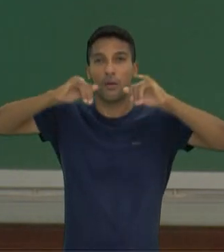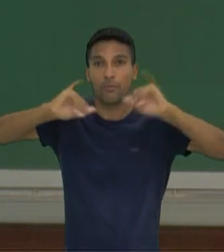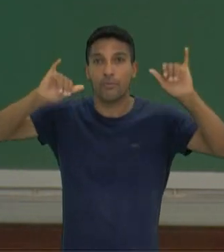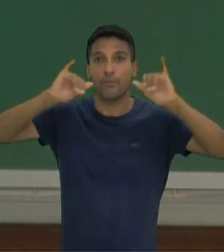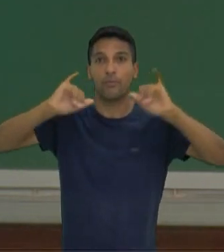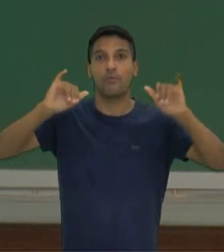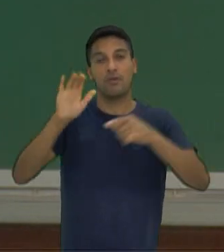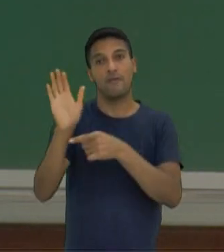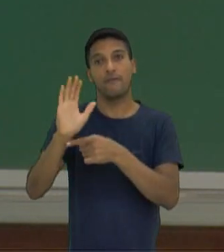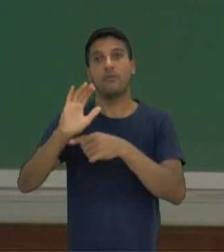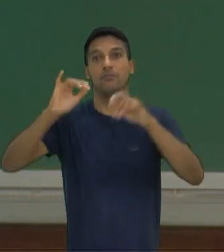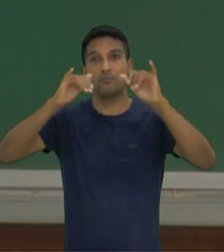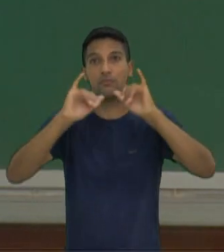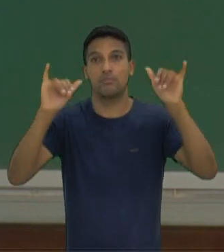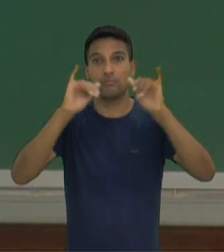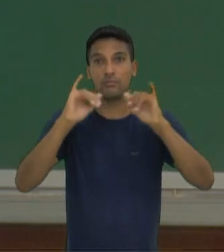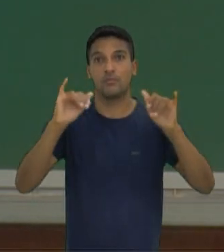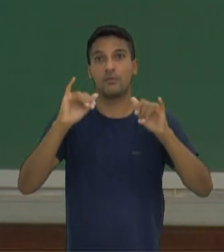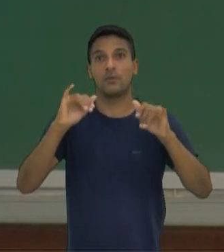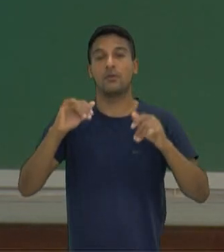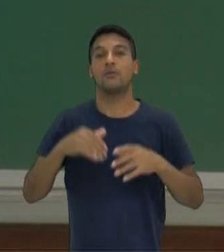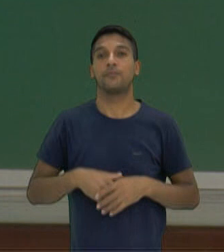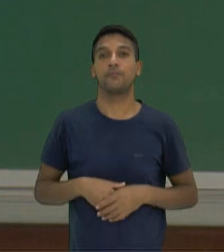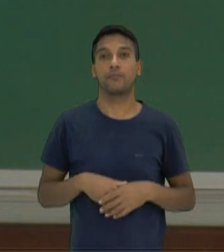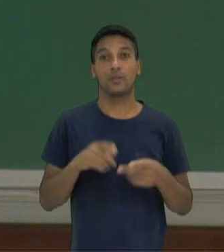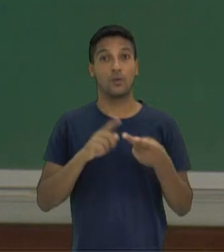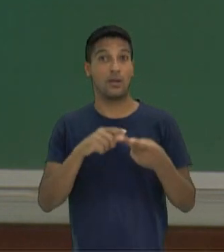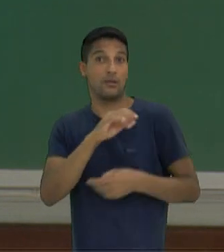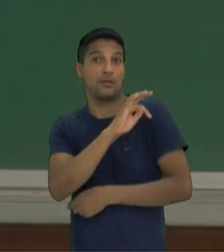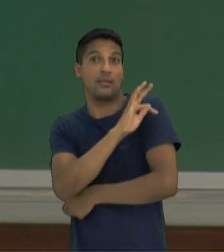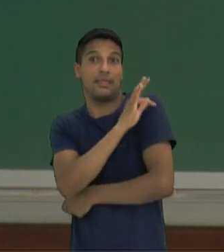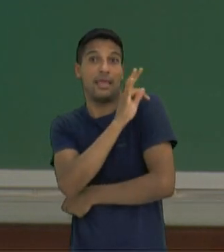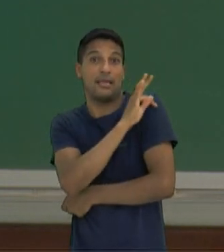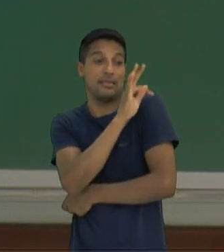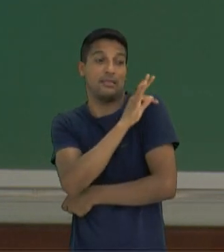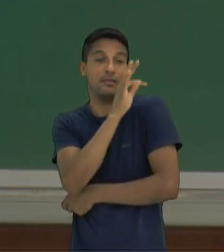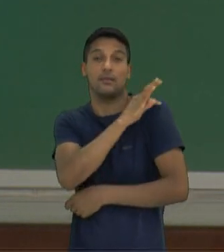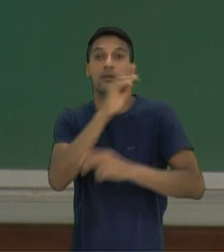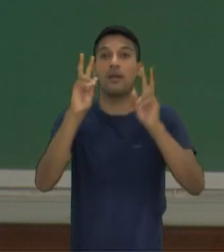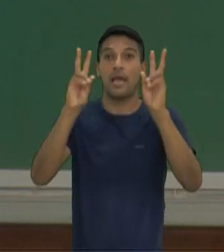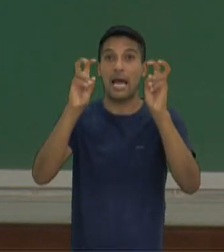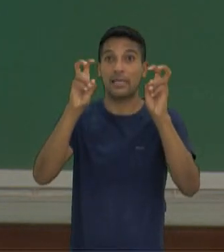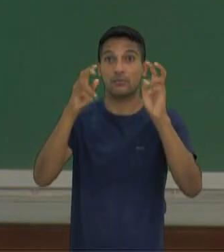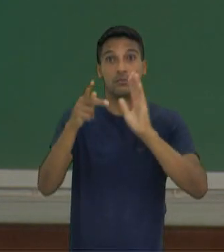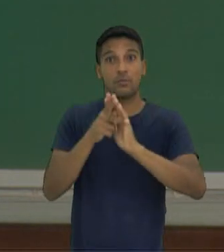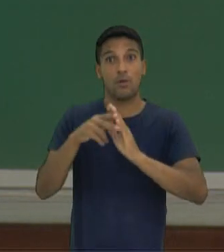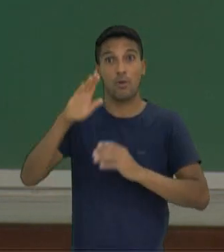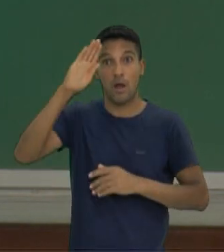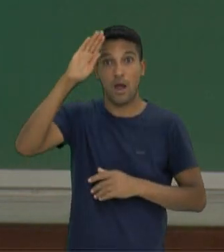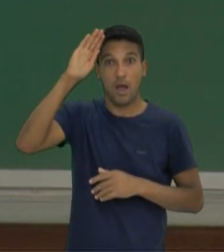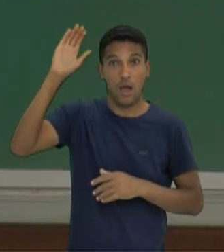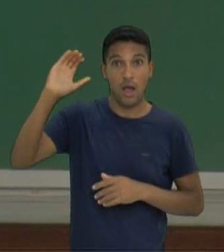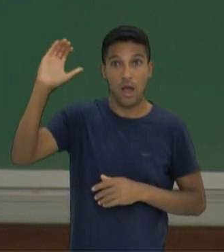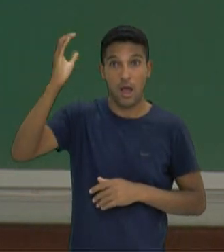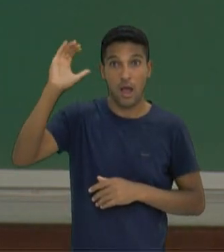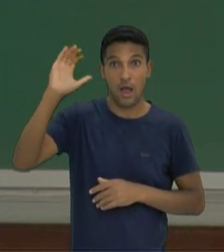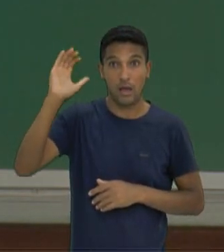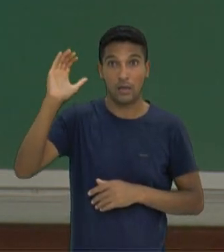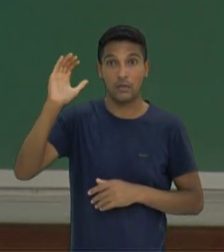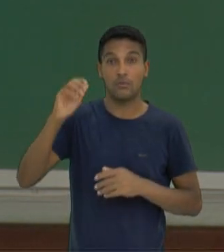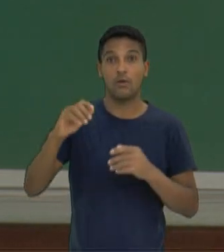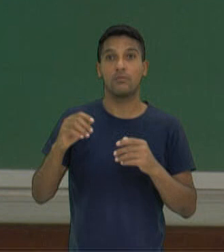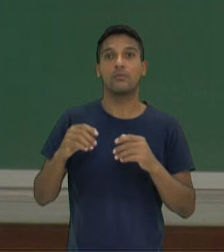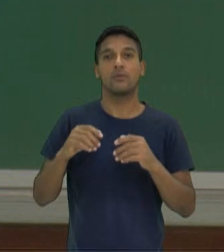A técnica tem algo mais formal, né? Um assunto científico, algo relacionado a medicamentos ou